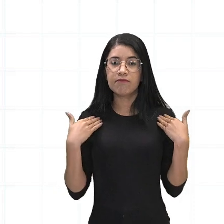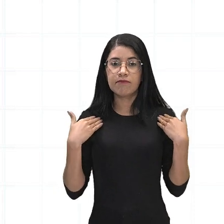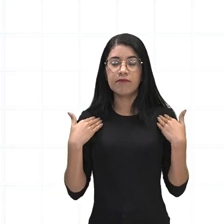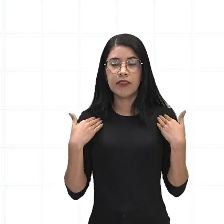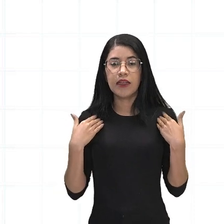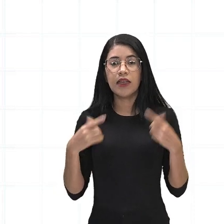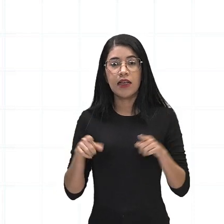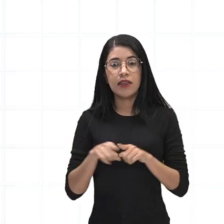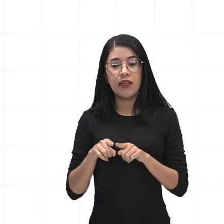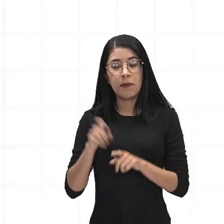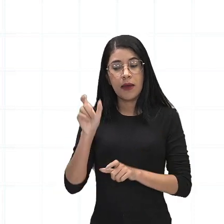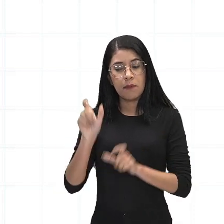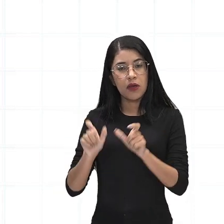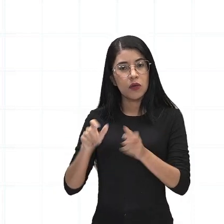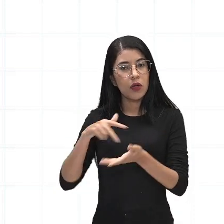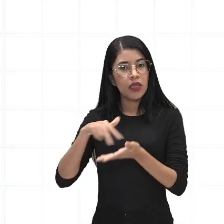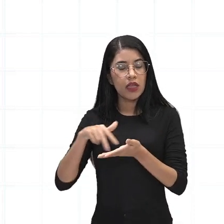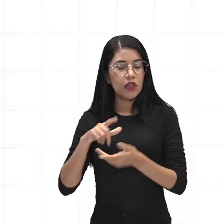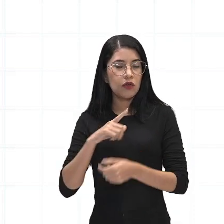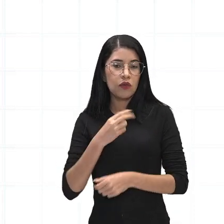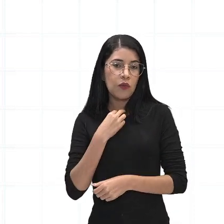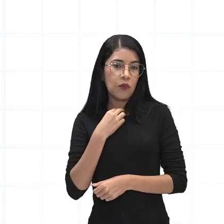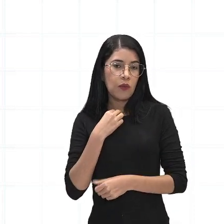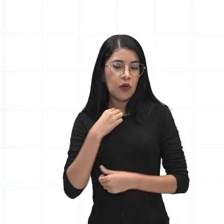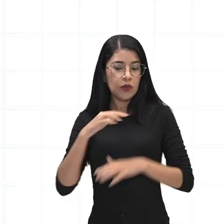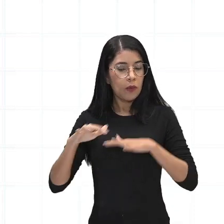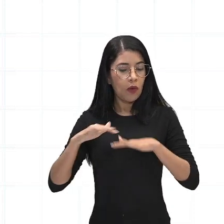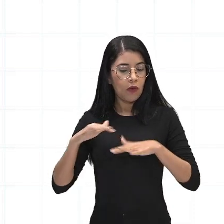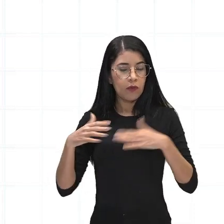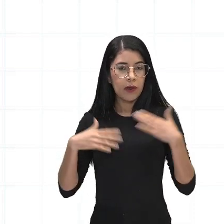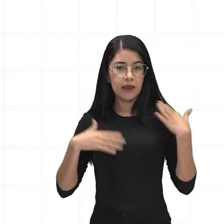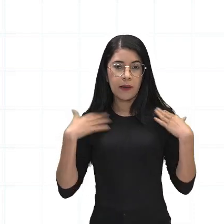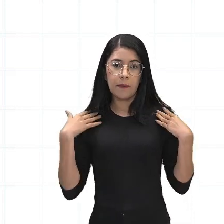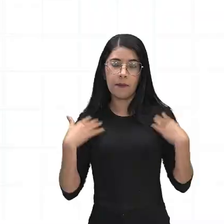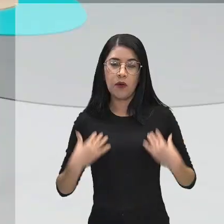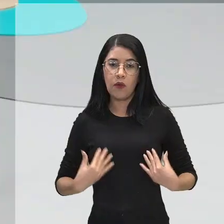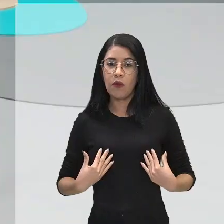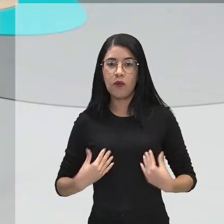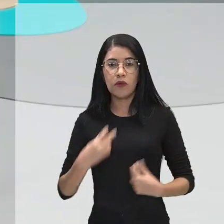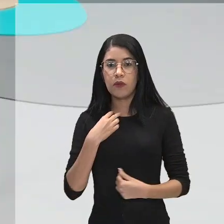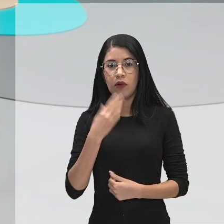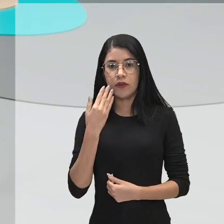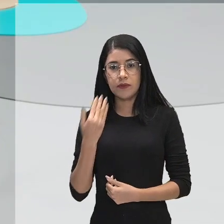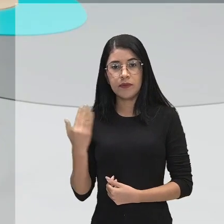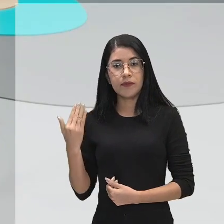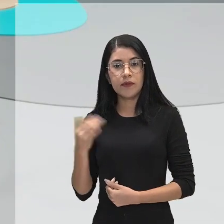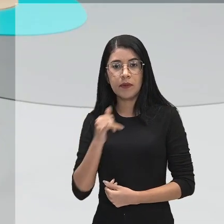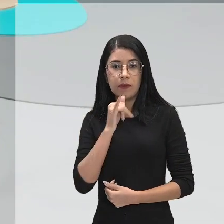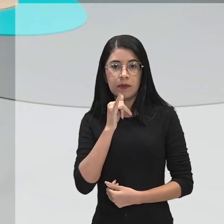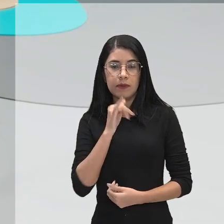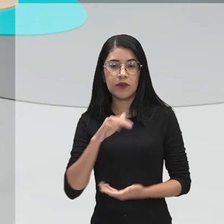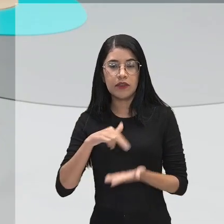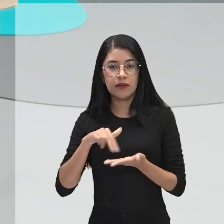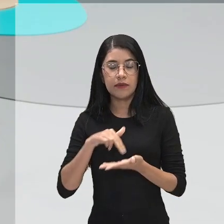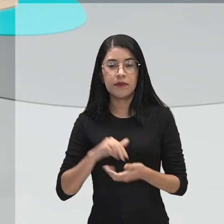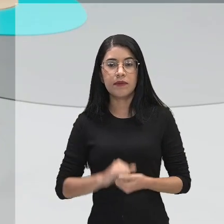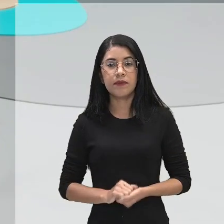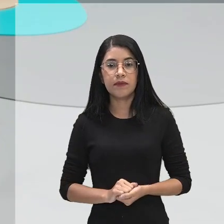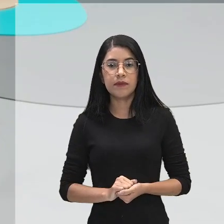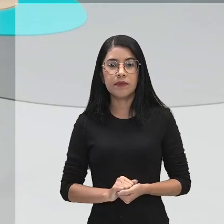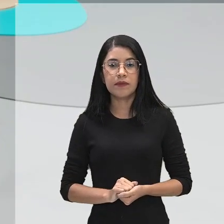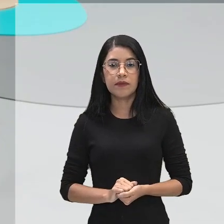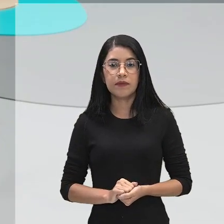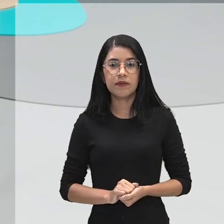os dançarinos eles não se movem na parte superior do corpo. Olha aí os movimentos.